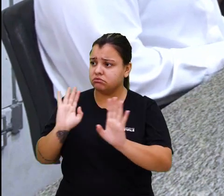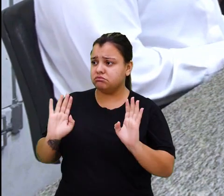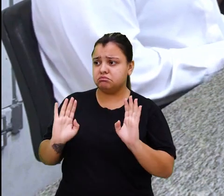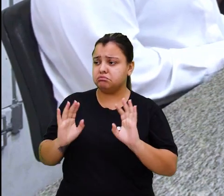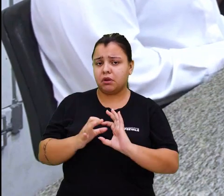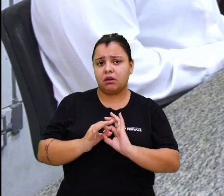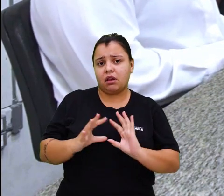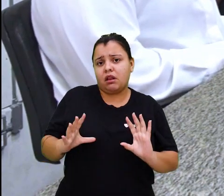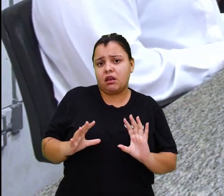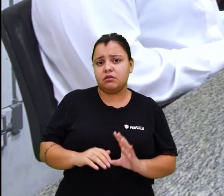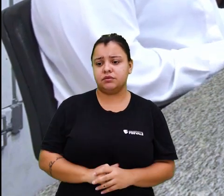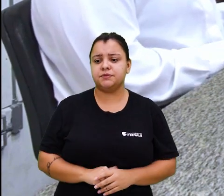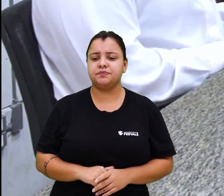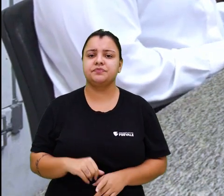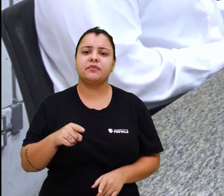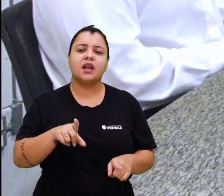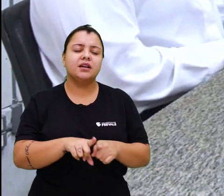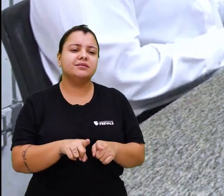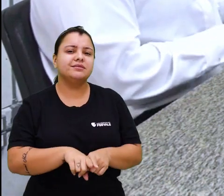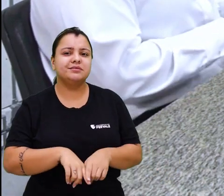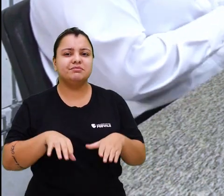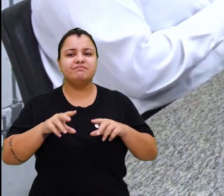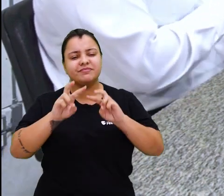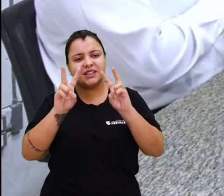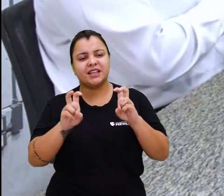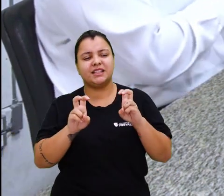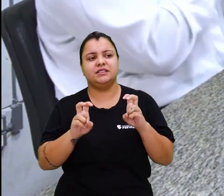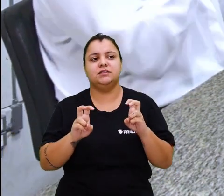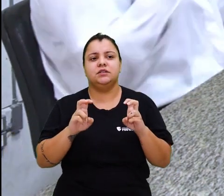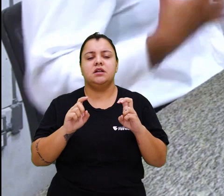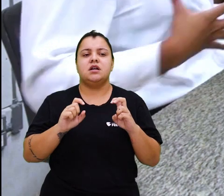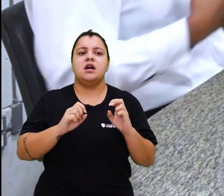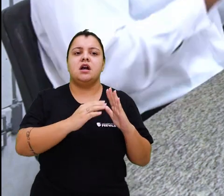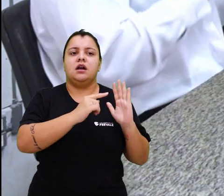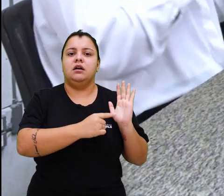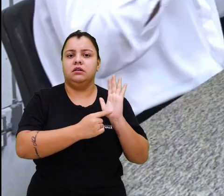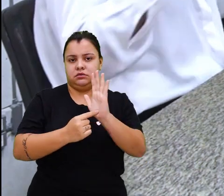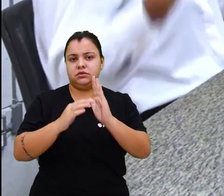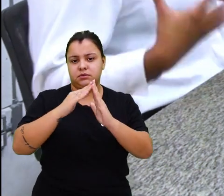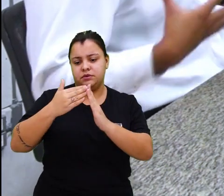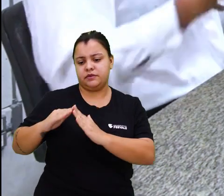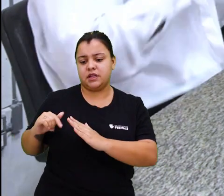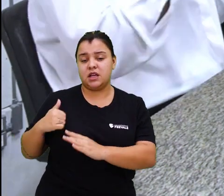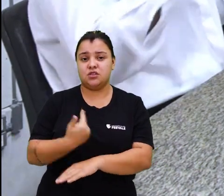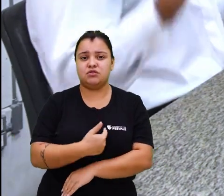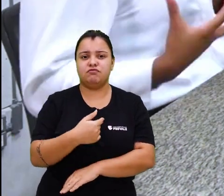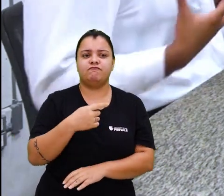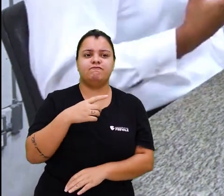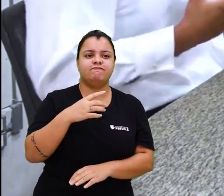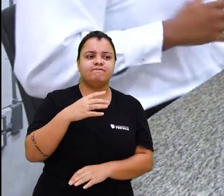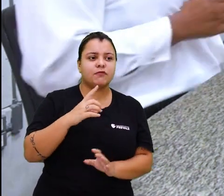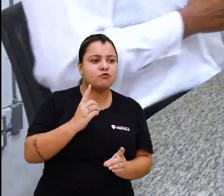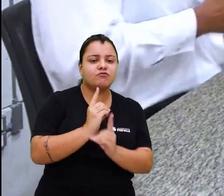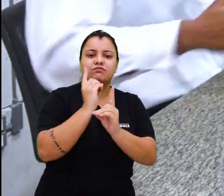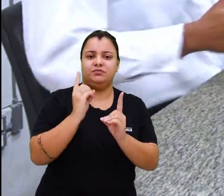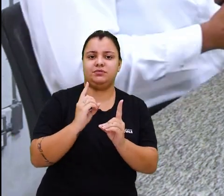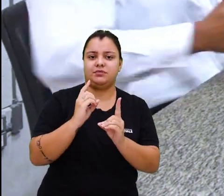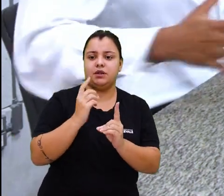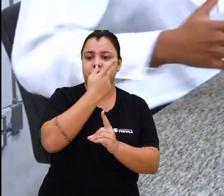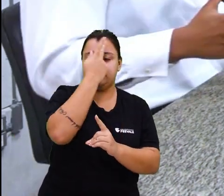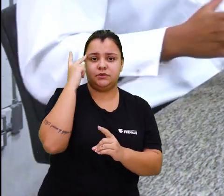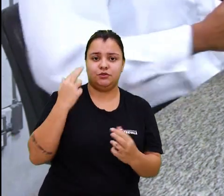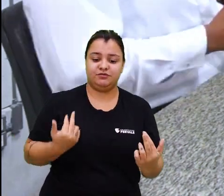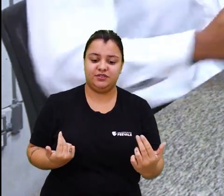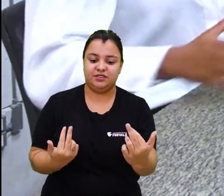super a e eu acho que é um pouco também disso né pensando que é espo favela onde a gente vai encontrar mais dos nossos eu acho que a gente